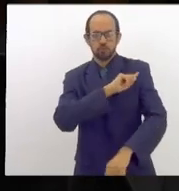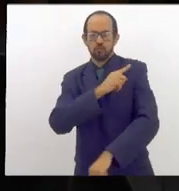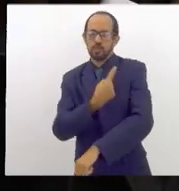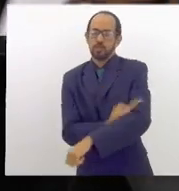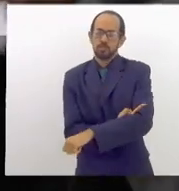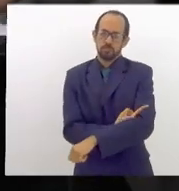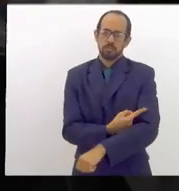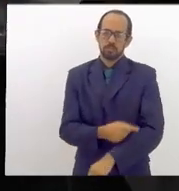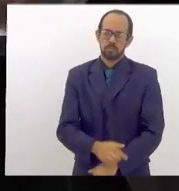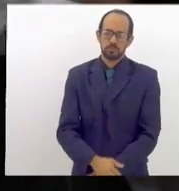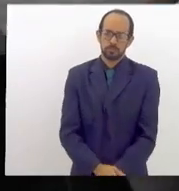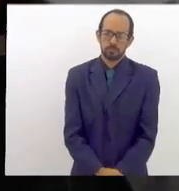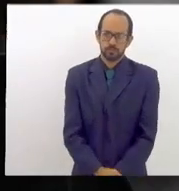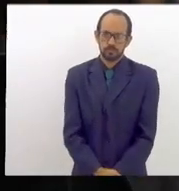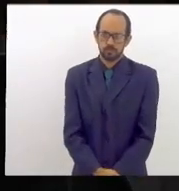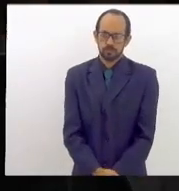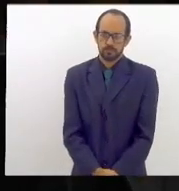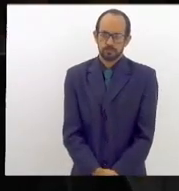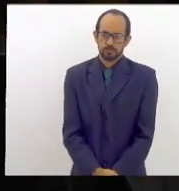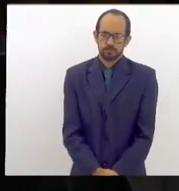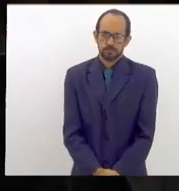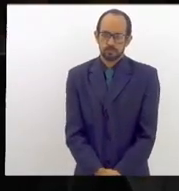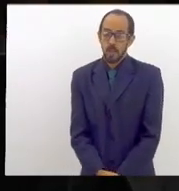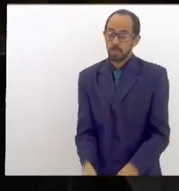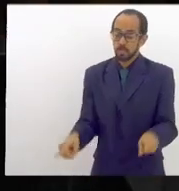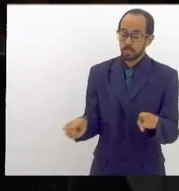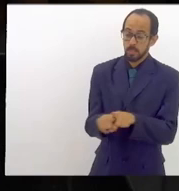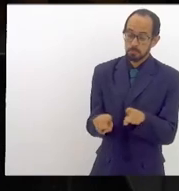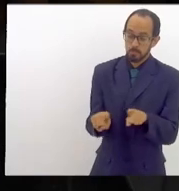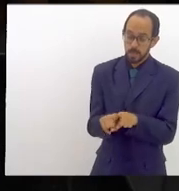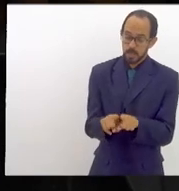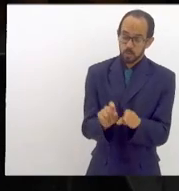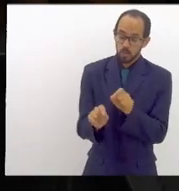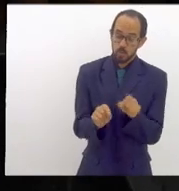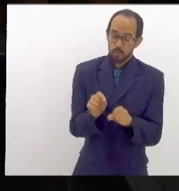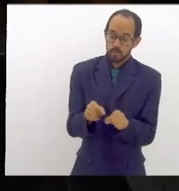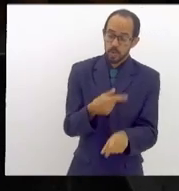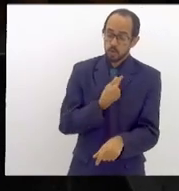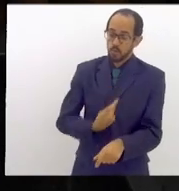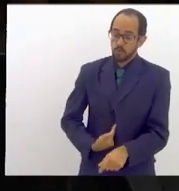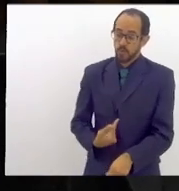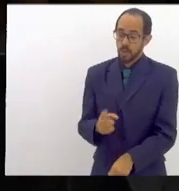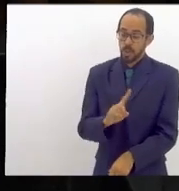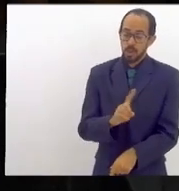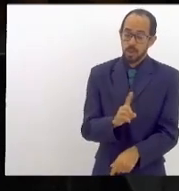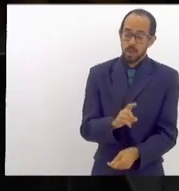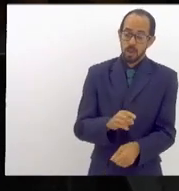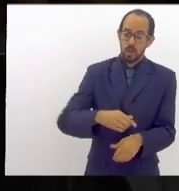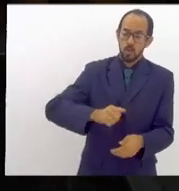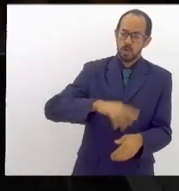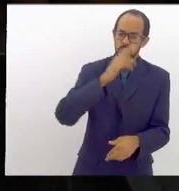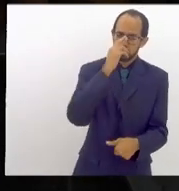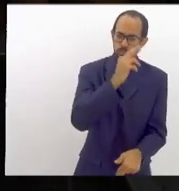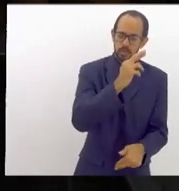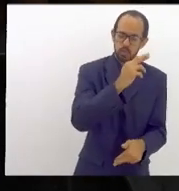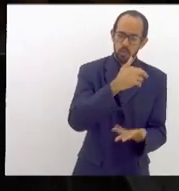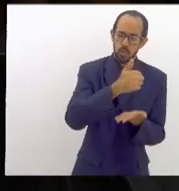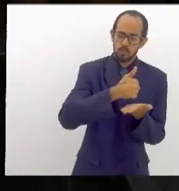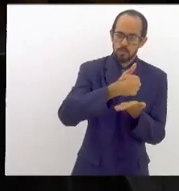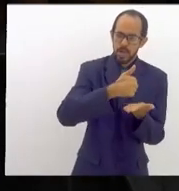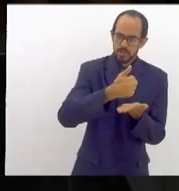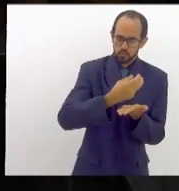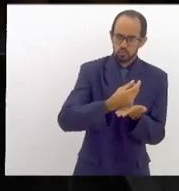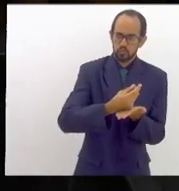Além disso o governo também não cumpriu os mínimos constitucionais